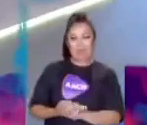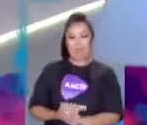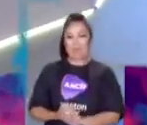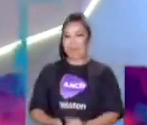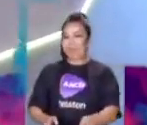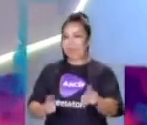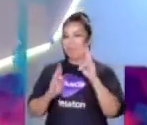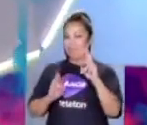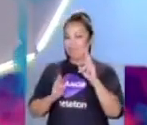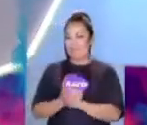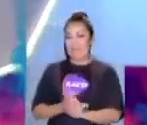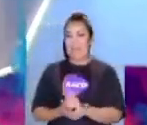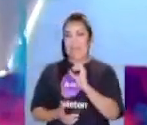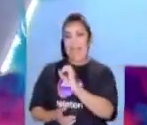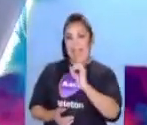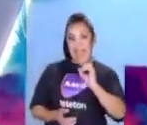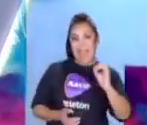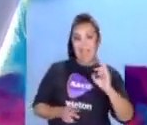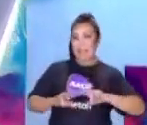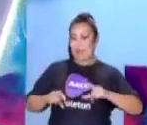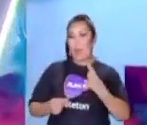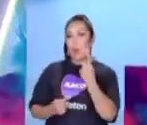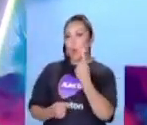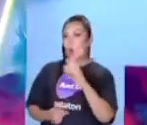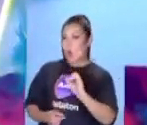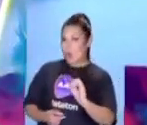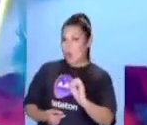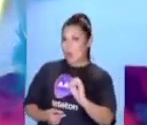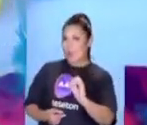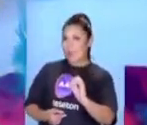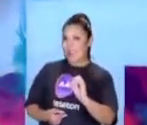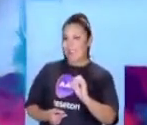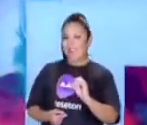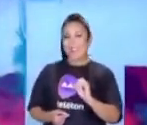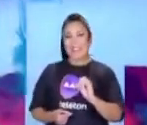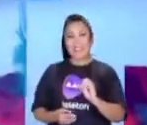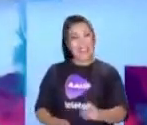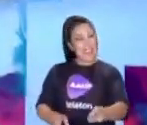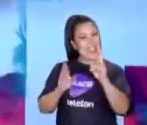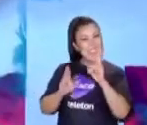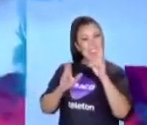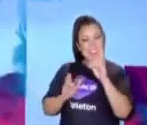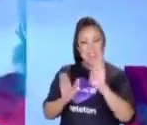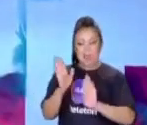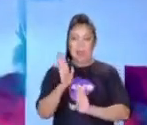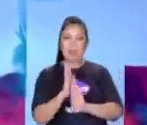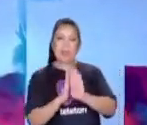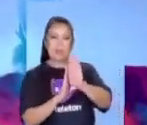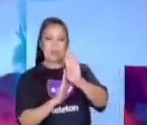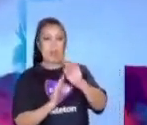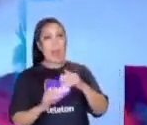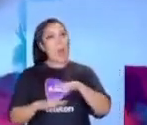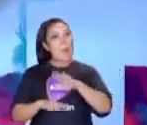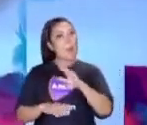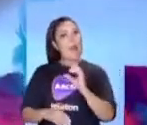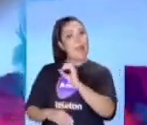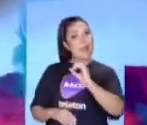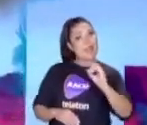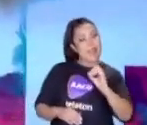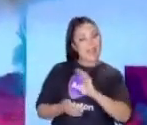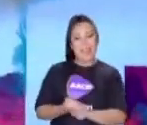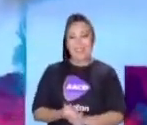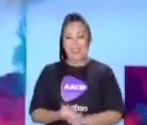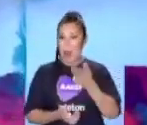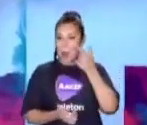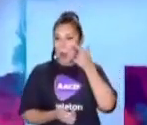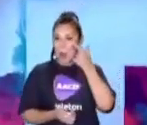Vamos descobrir, olha ali. Um zero. Um zero aí. Vem mais um zero. Vem, mais zero.